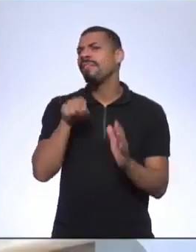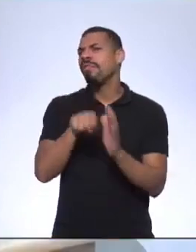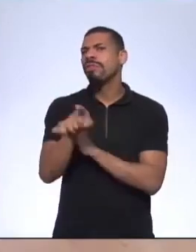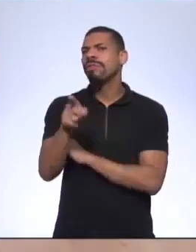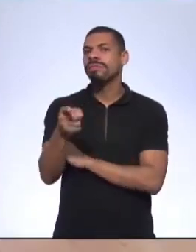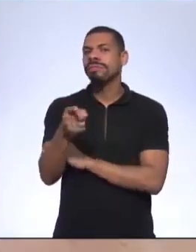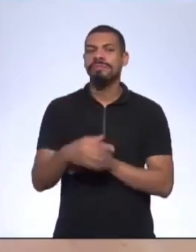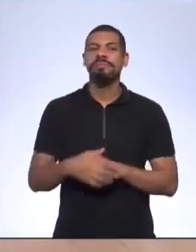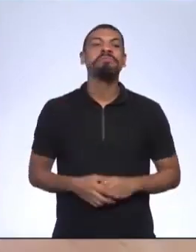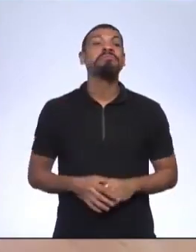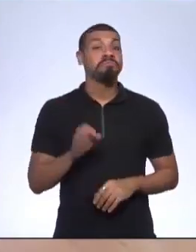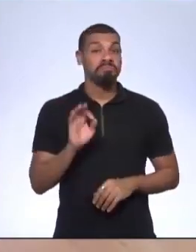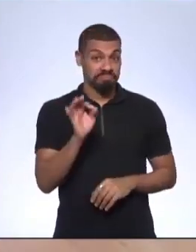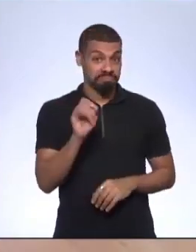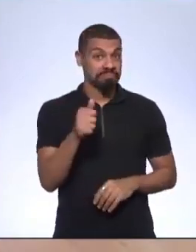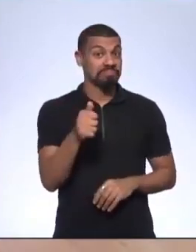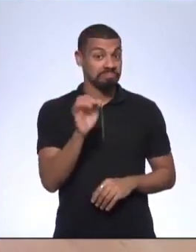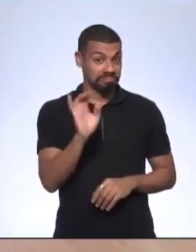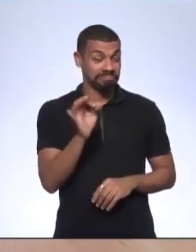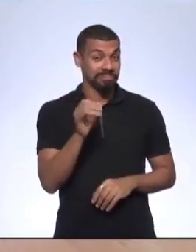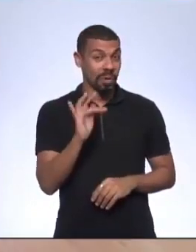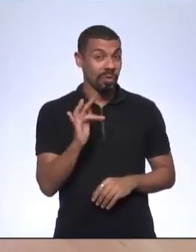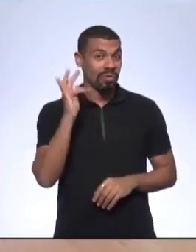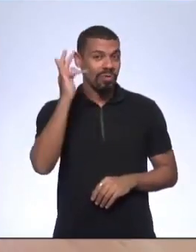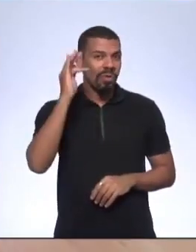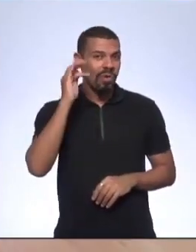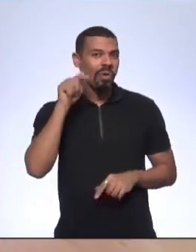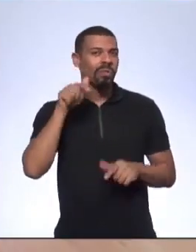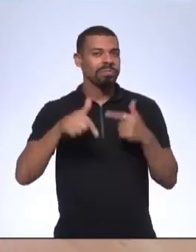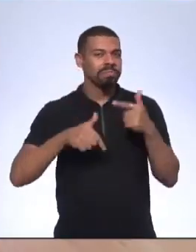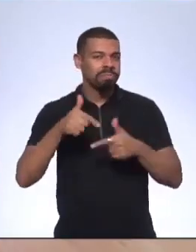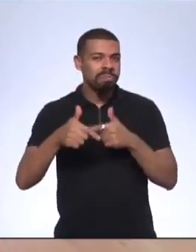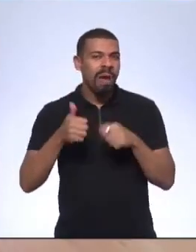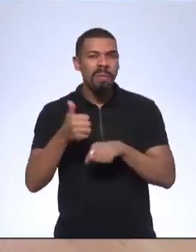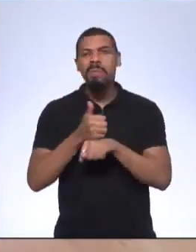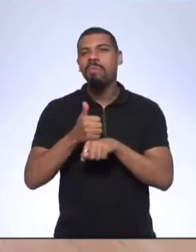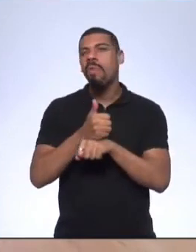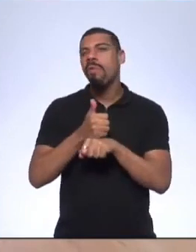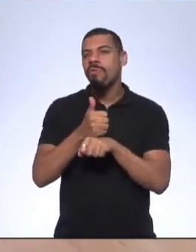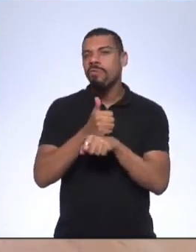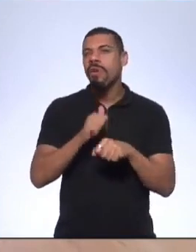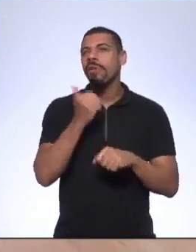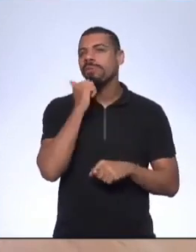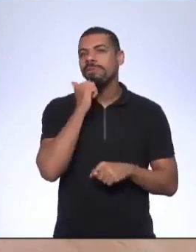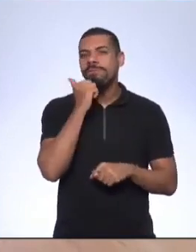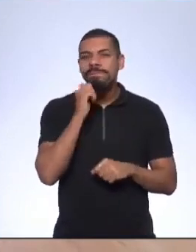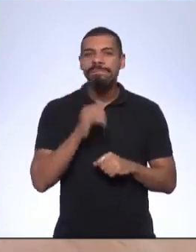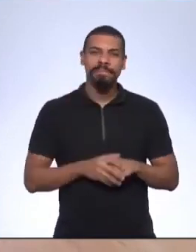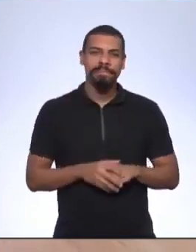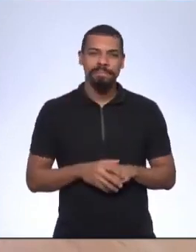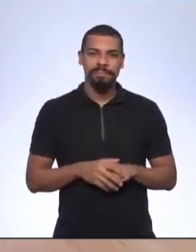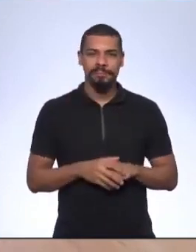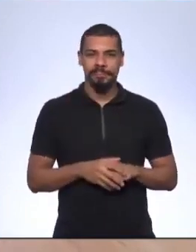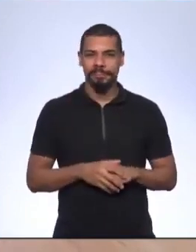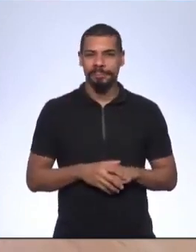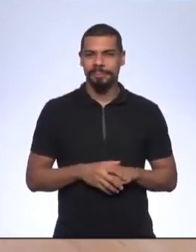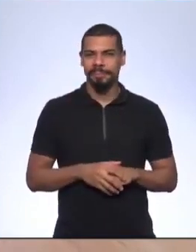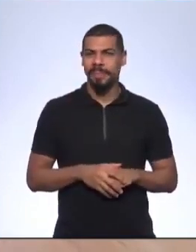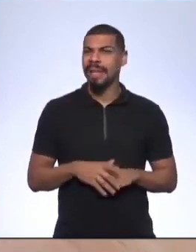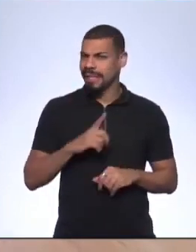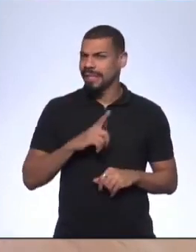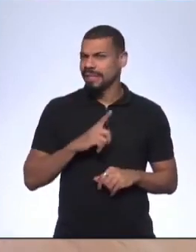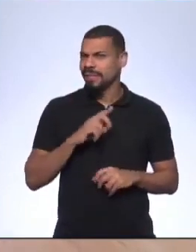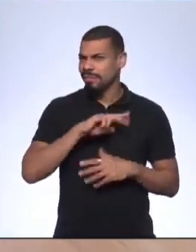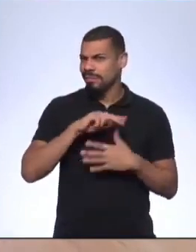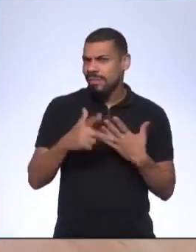Foi o Cauê. Esse é um futuro cientista, hein? Cauê, um abração para você aí. Legal, tem mais alguma coisa? Tem